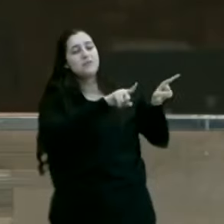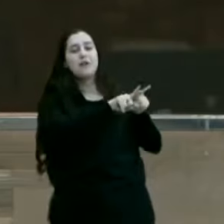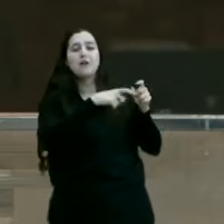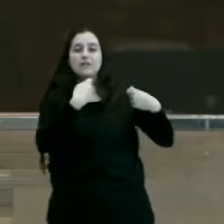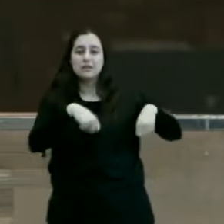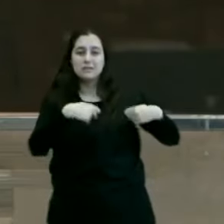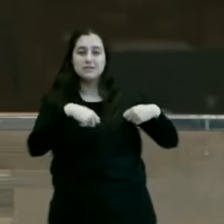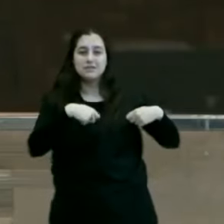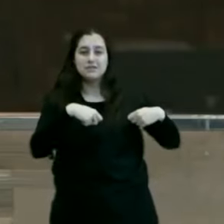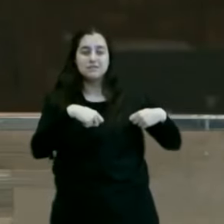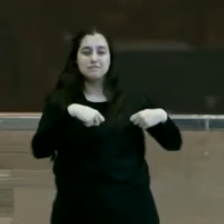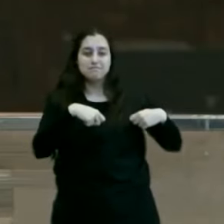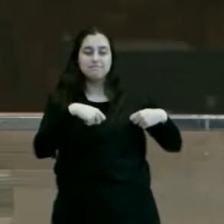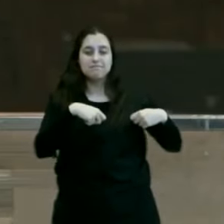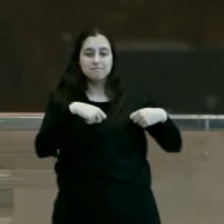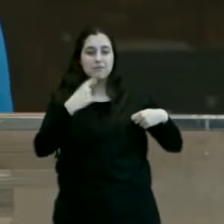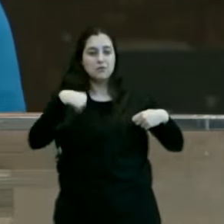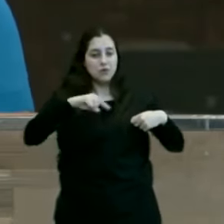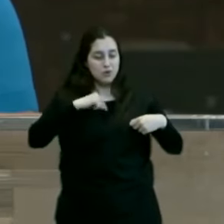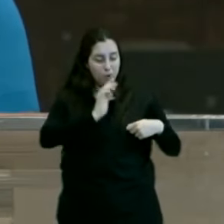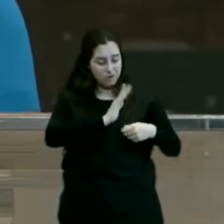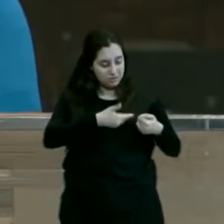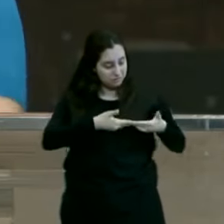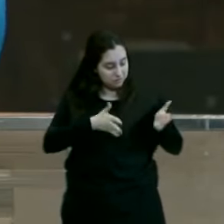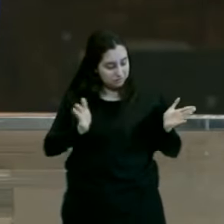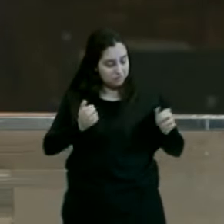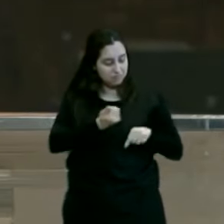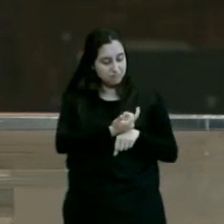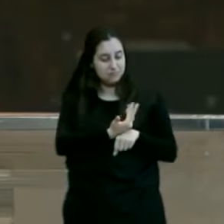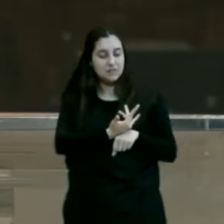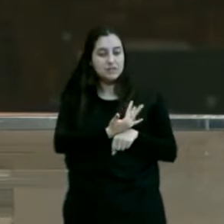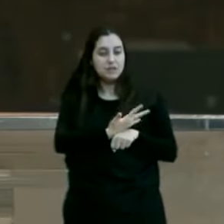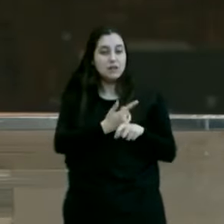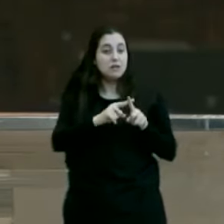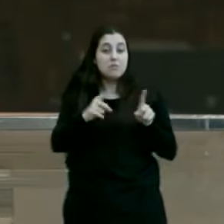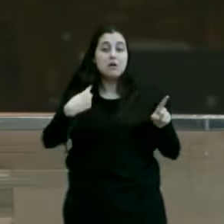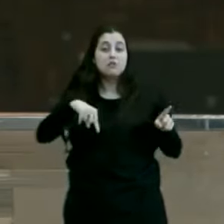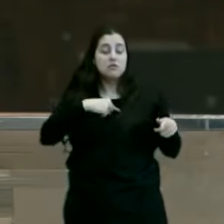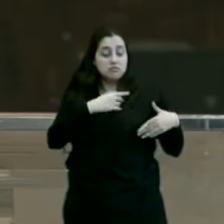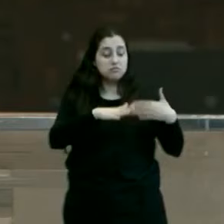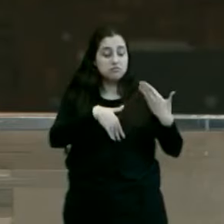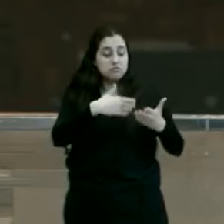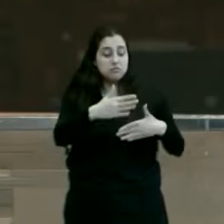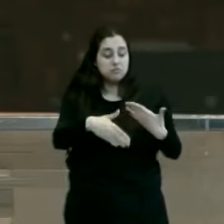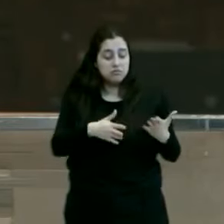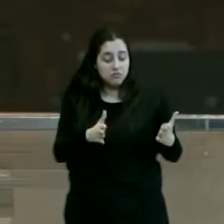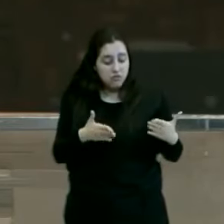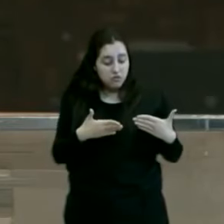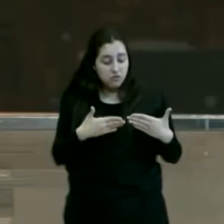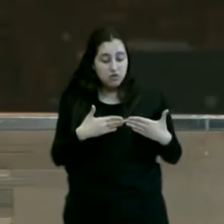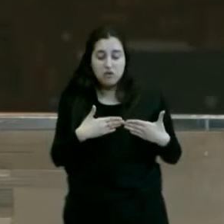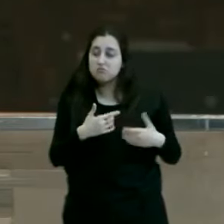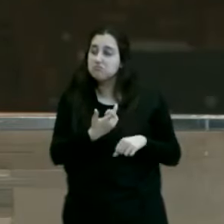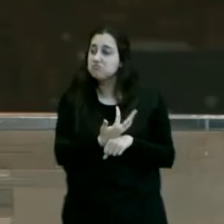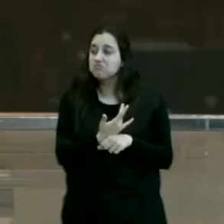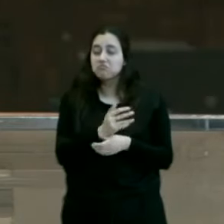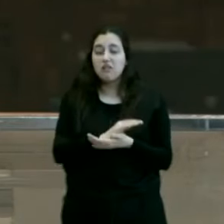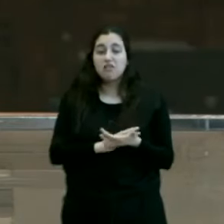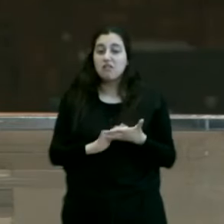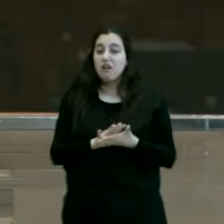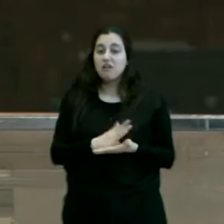nosso coração está totalmente avivado. Mas nós nos desconfiguramos com o passar dos anos. Nós